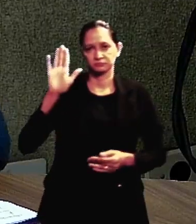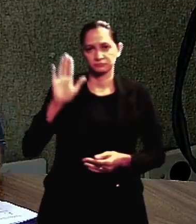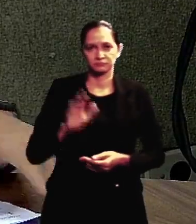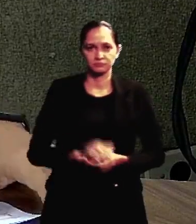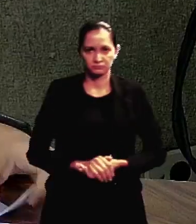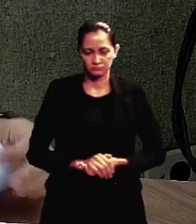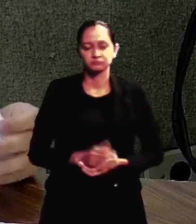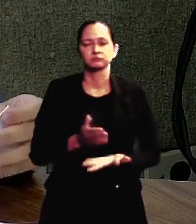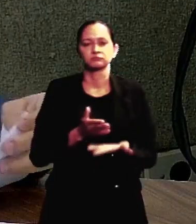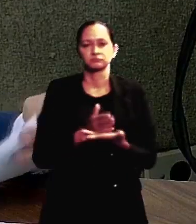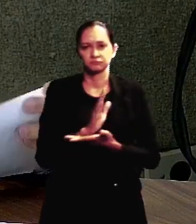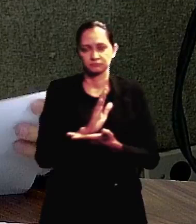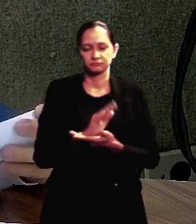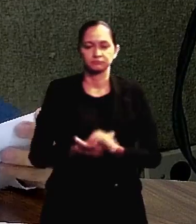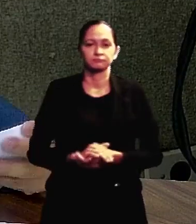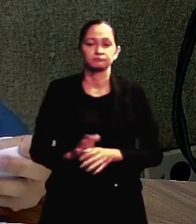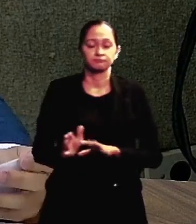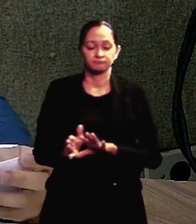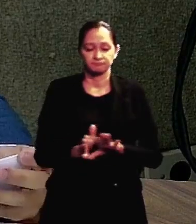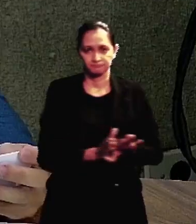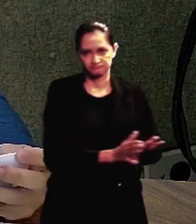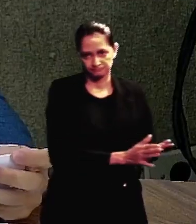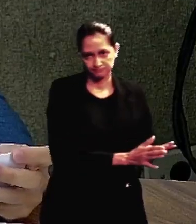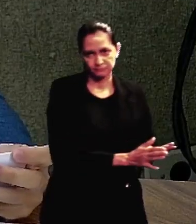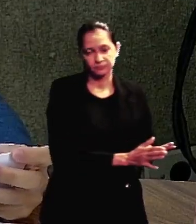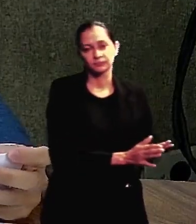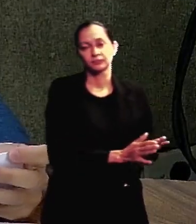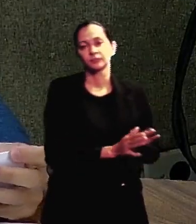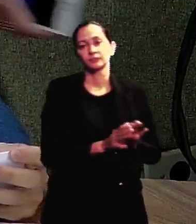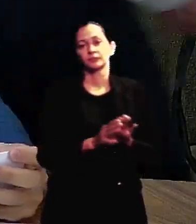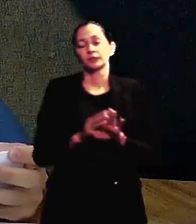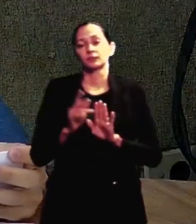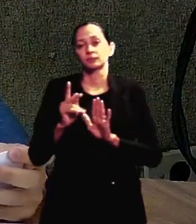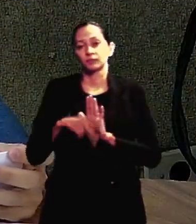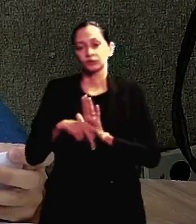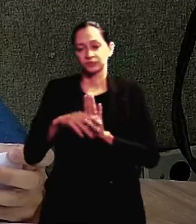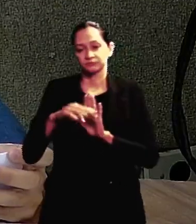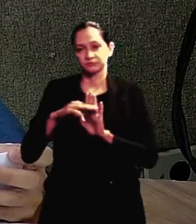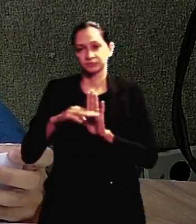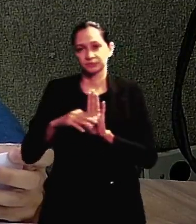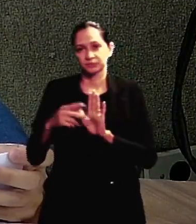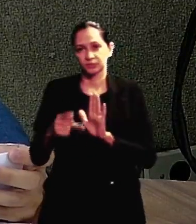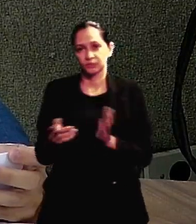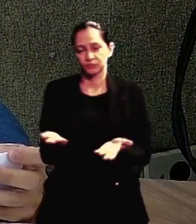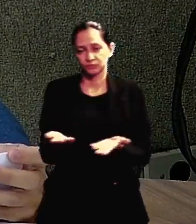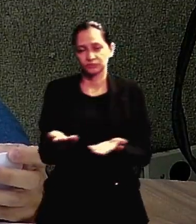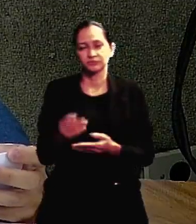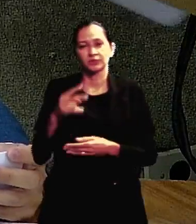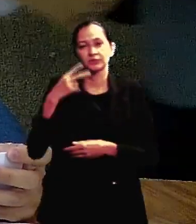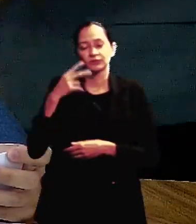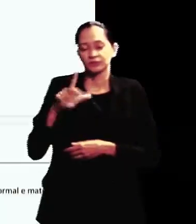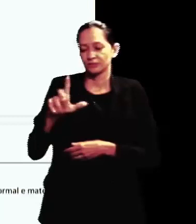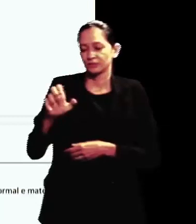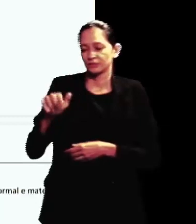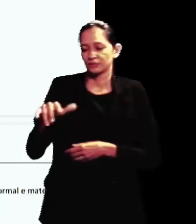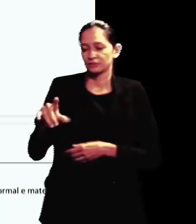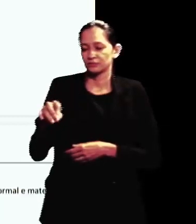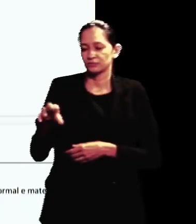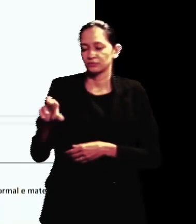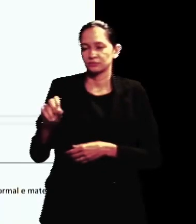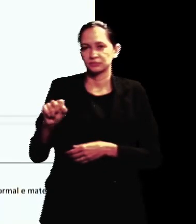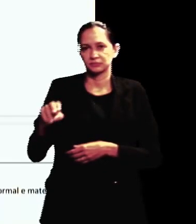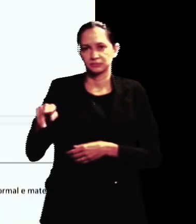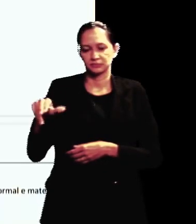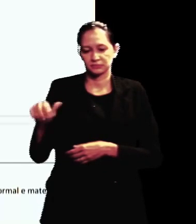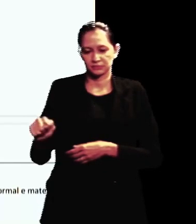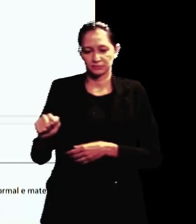Aprovado. Entrando na pauta do dia. Projeto de autoria do vereador Leandro Sena, projeto que revoga artigo 73 e